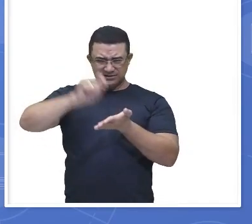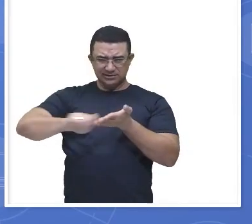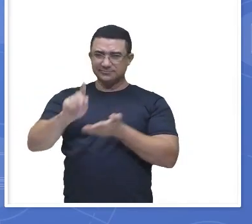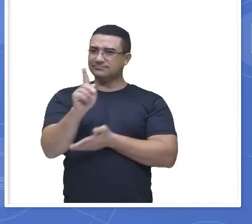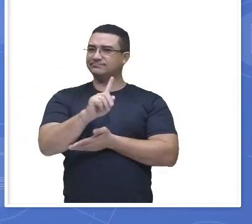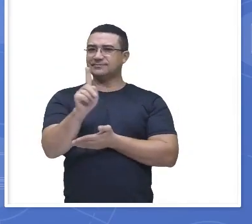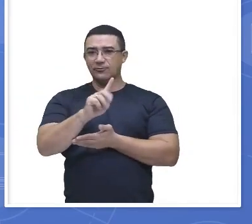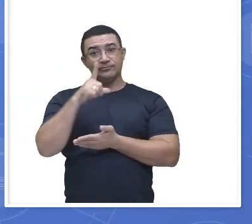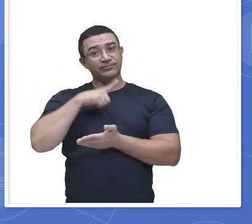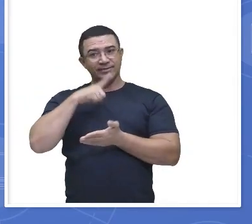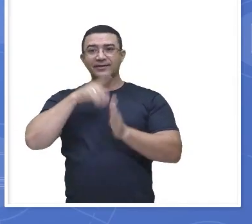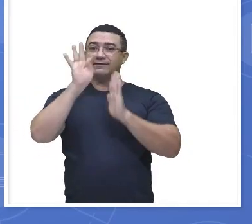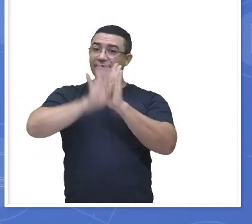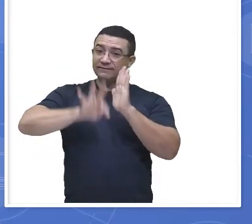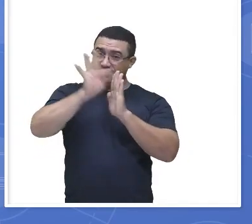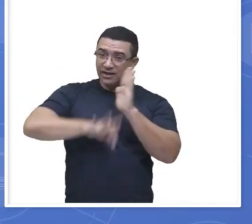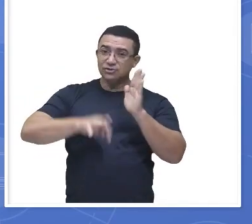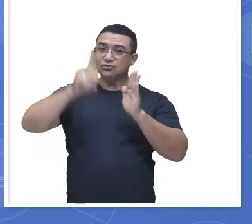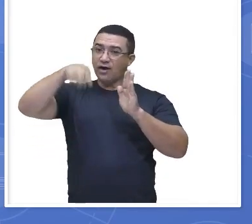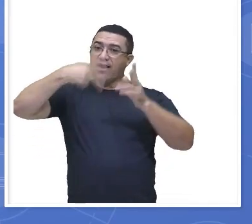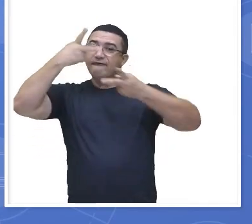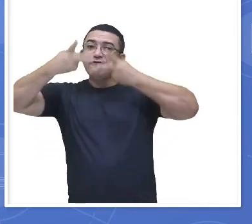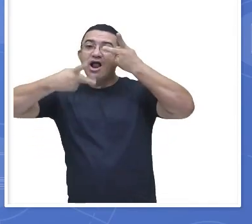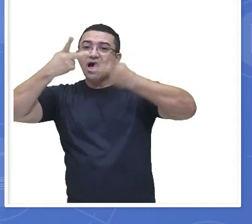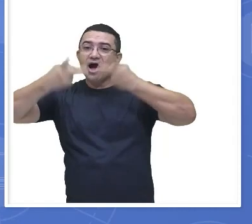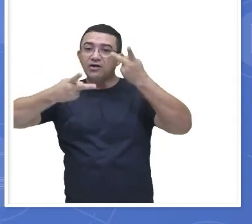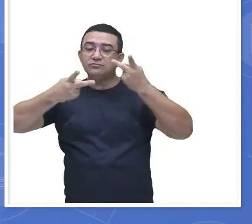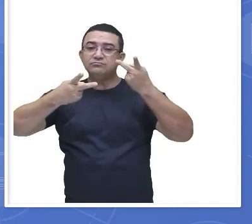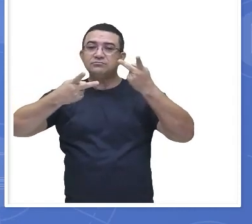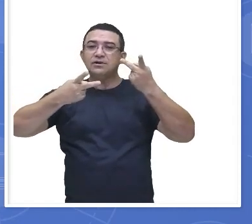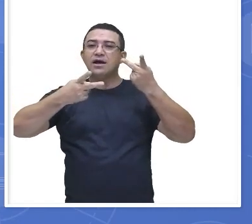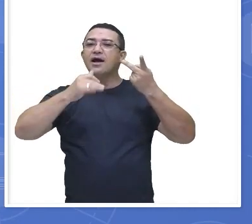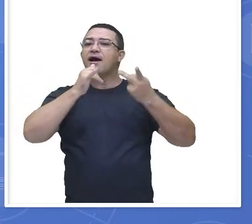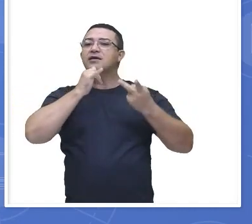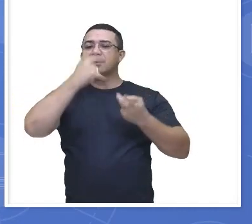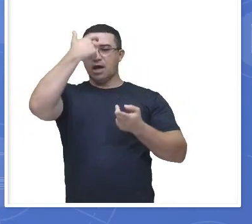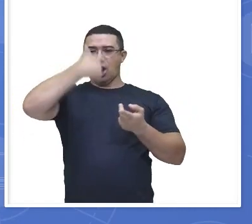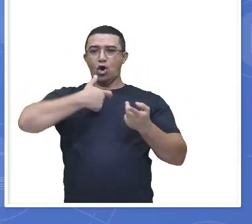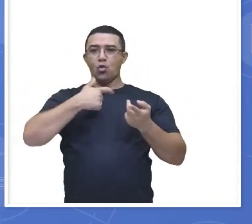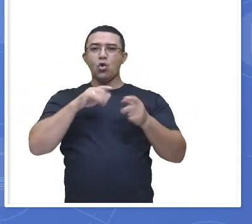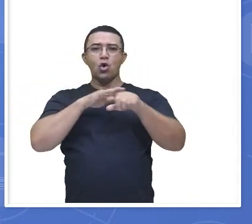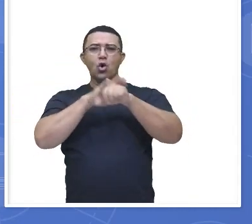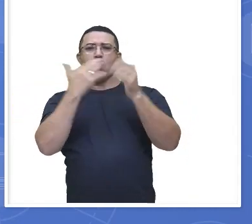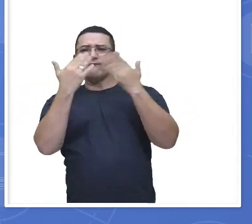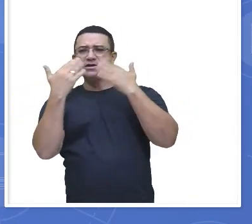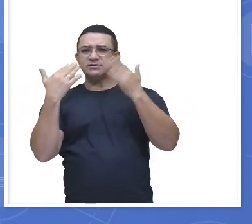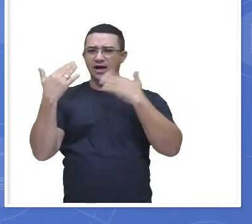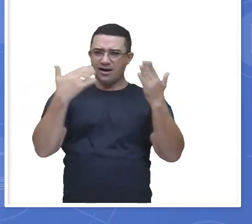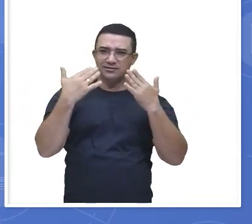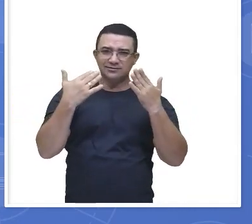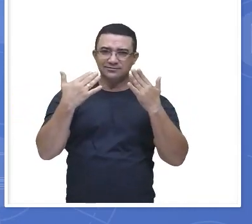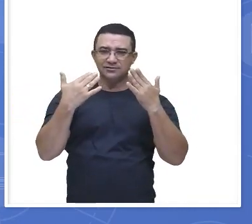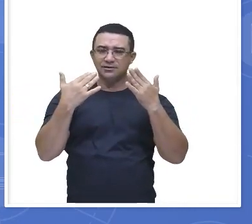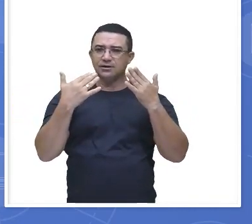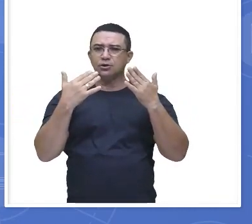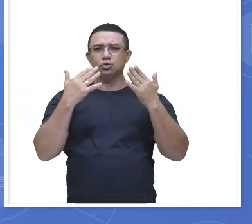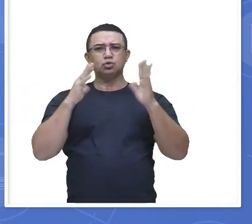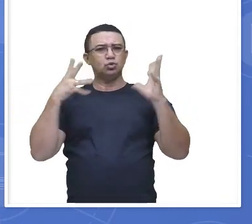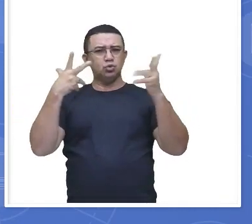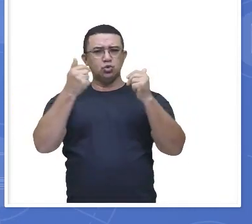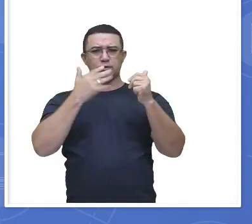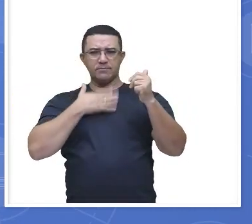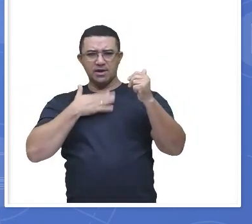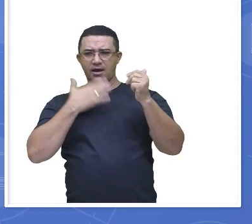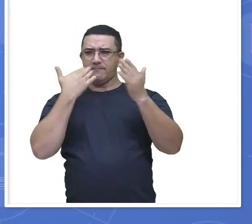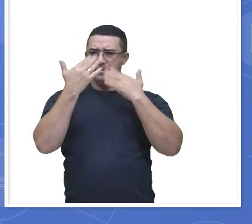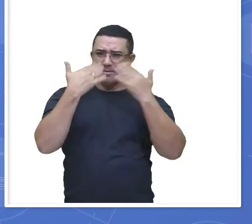Há textos que são falados. Ora, eu estou aqui conversando com vocês, apresentando uma aula para vocês, e toda a minha fala, embora